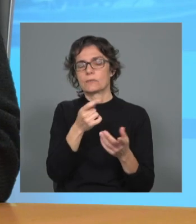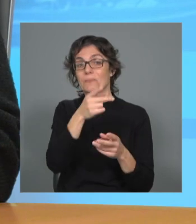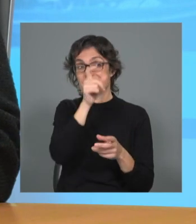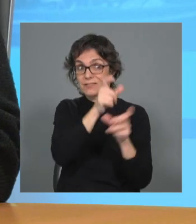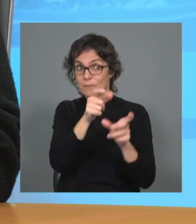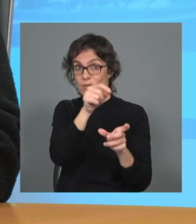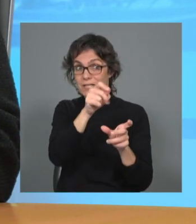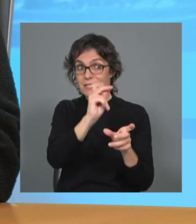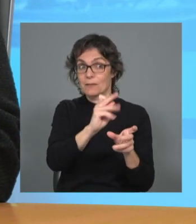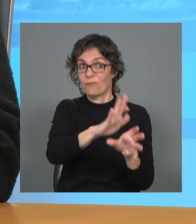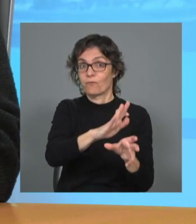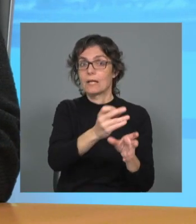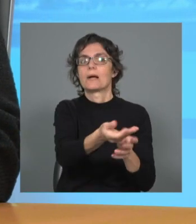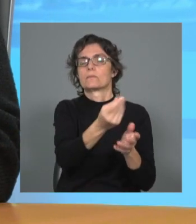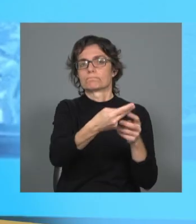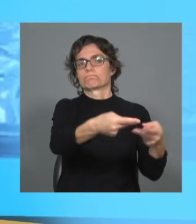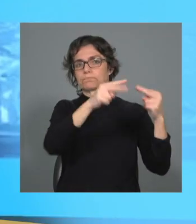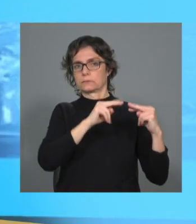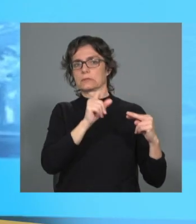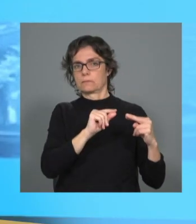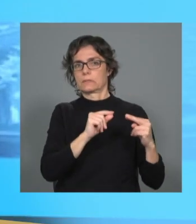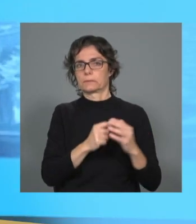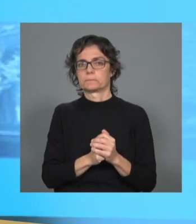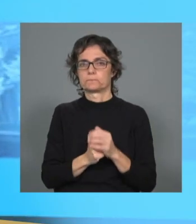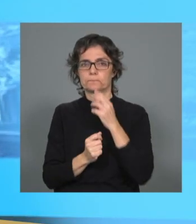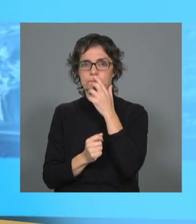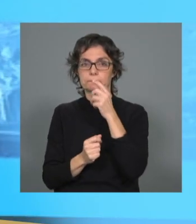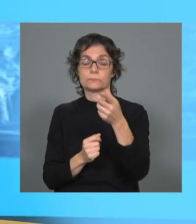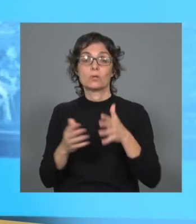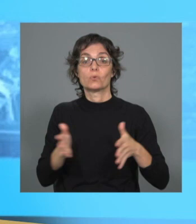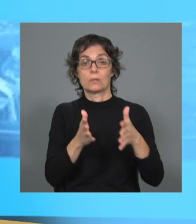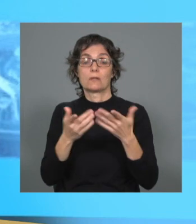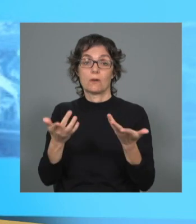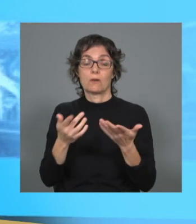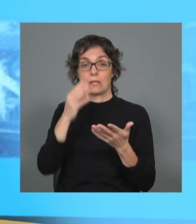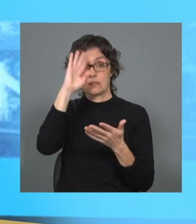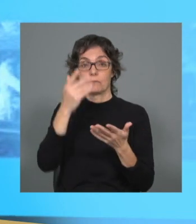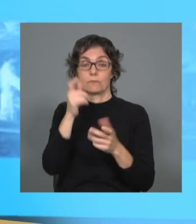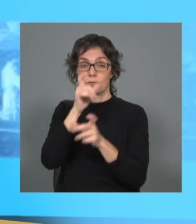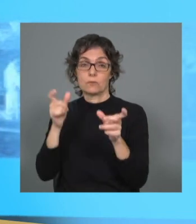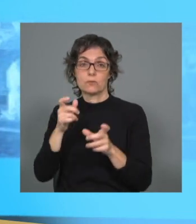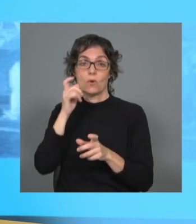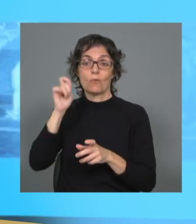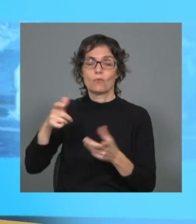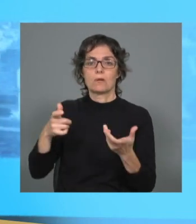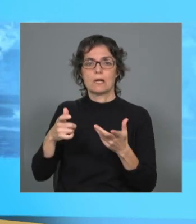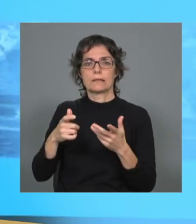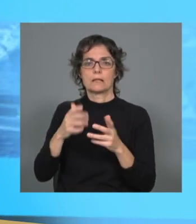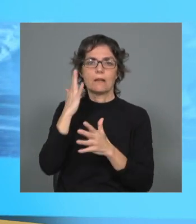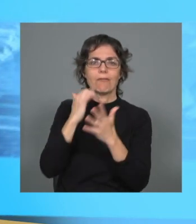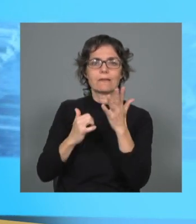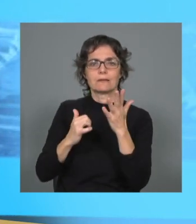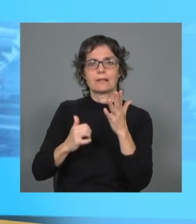retiradas. Por enquanto, os corredores são de saída para que, enfim, os ucranianos e as ucranianas que